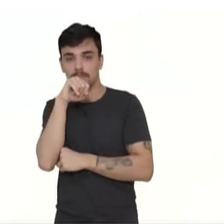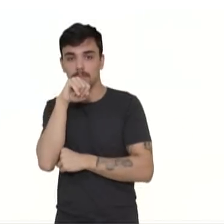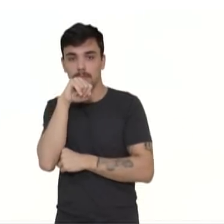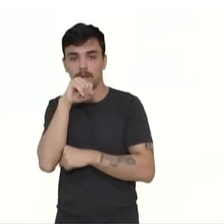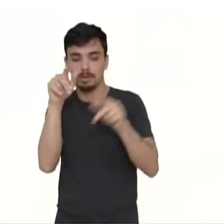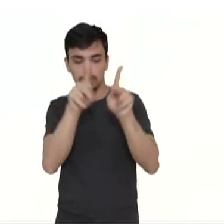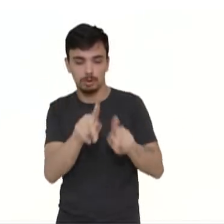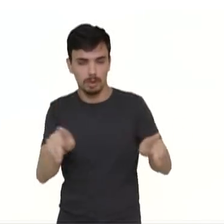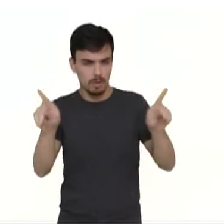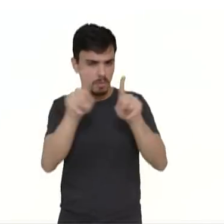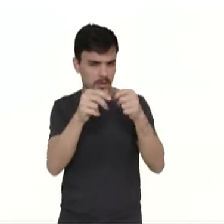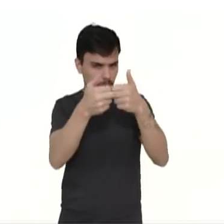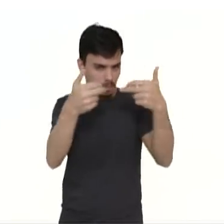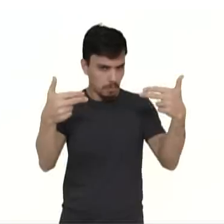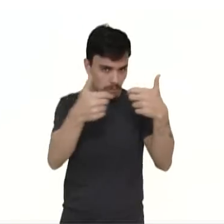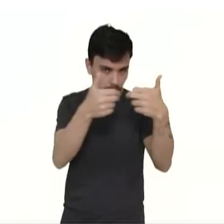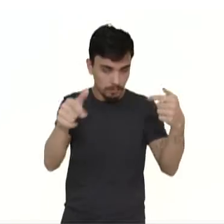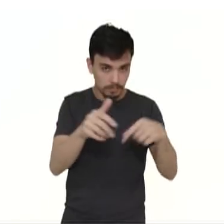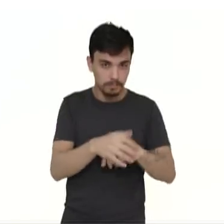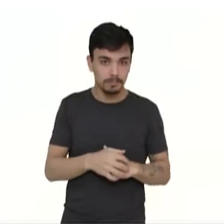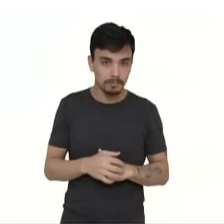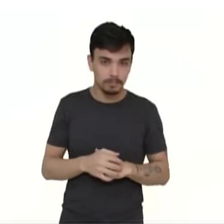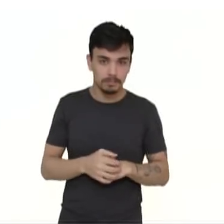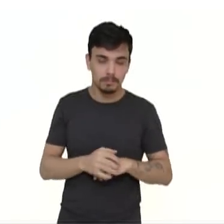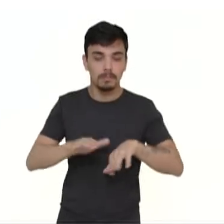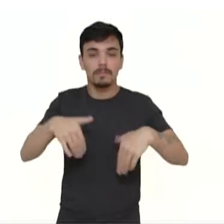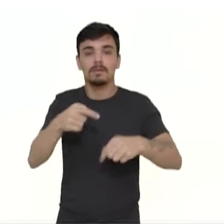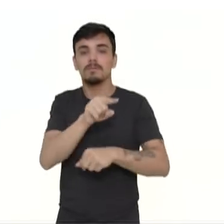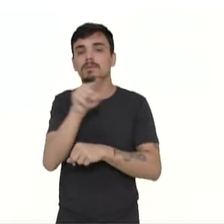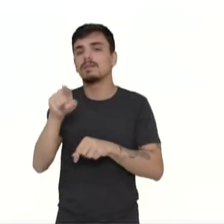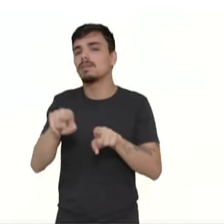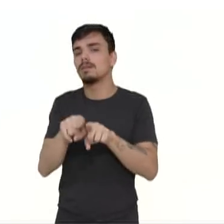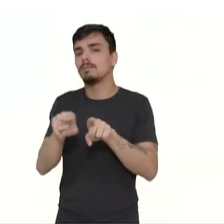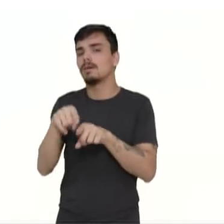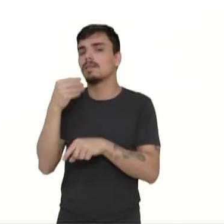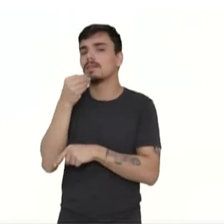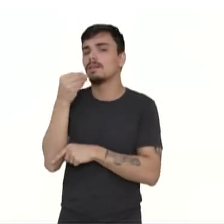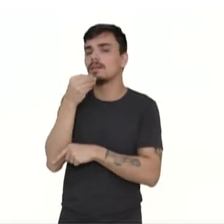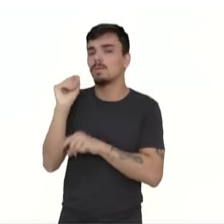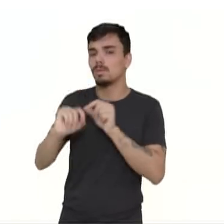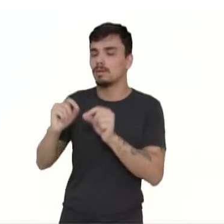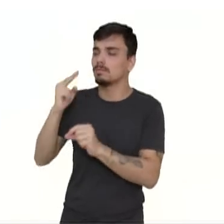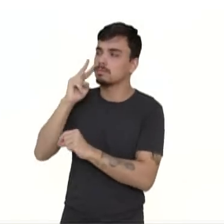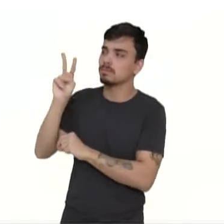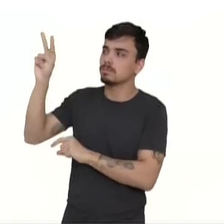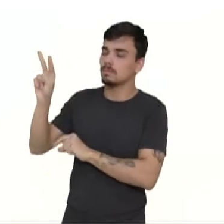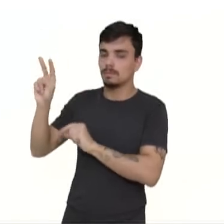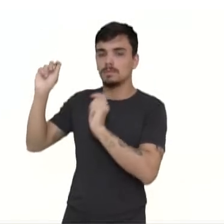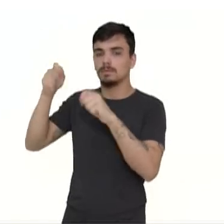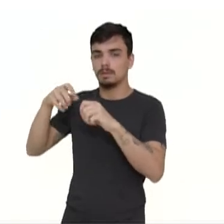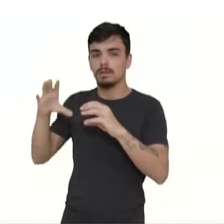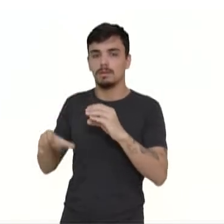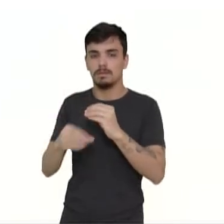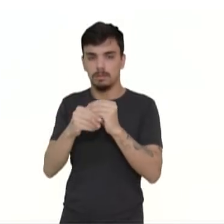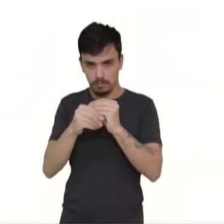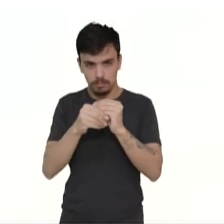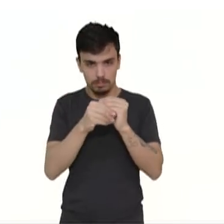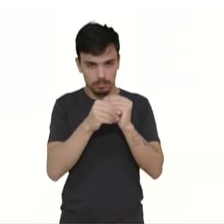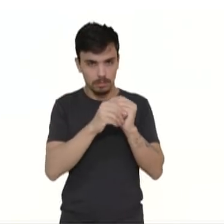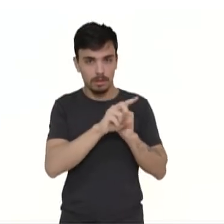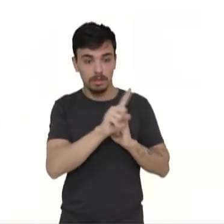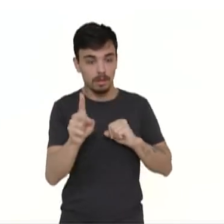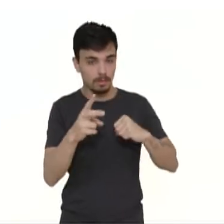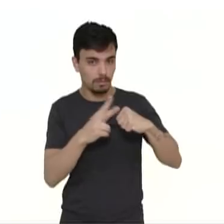shopping, alguma coisa assim, né? Então vocês vão tentar analisar aí esses elementos, né, que constituem a linguagem não verbal,